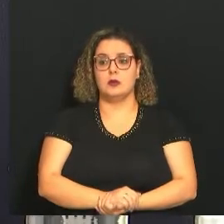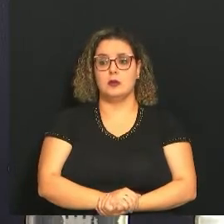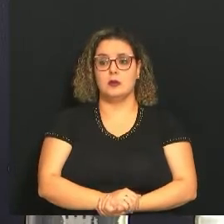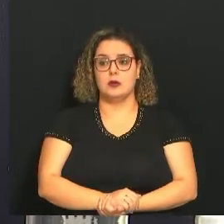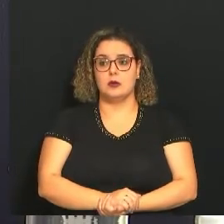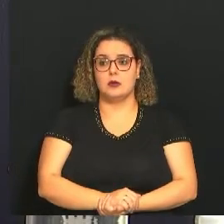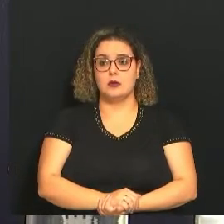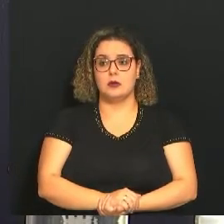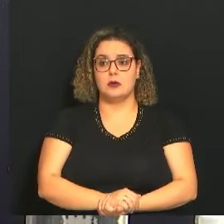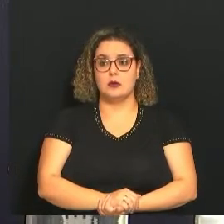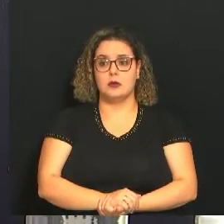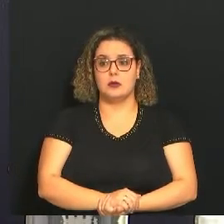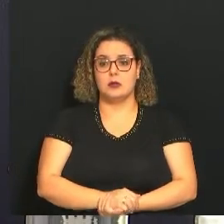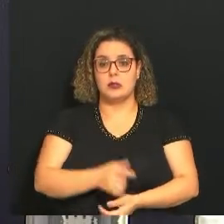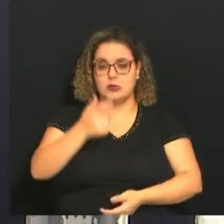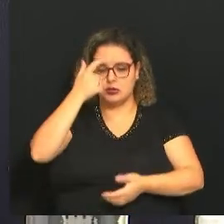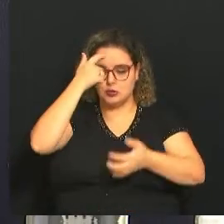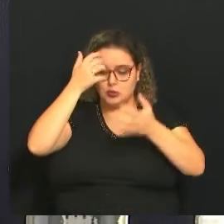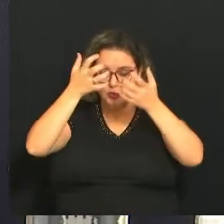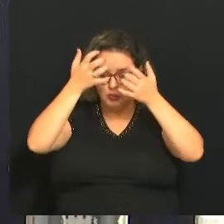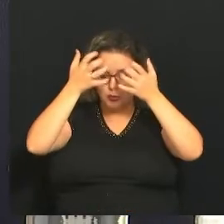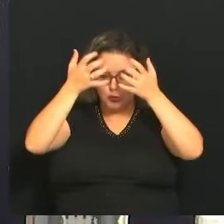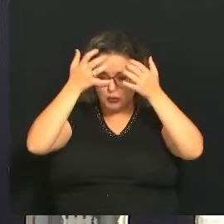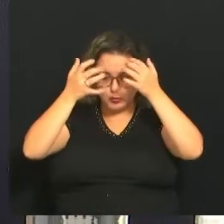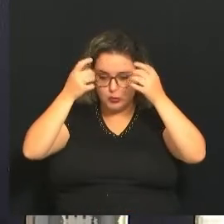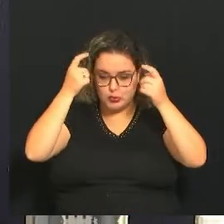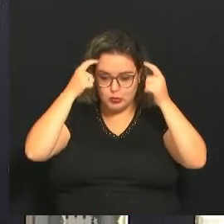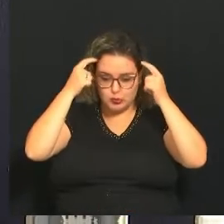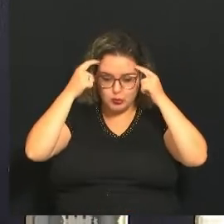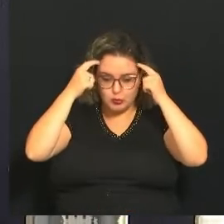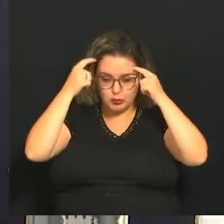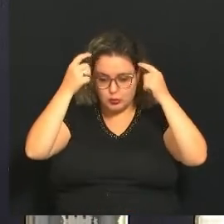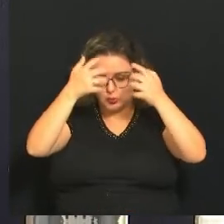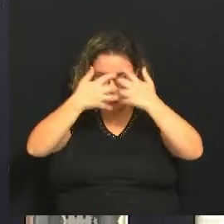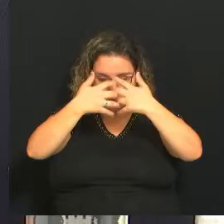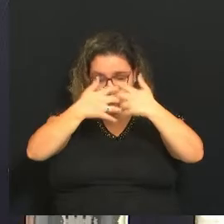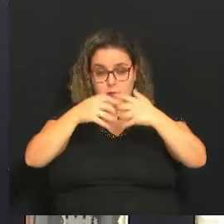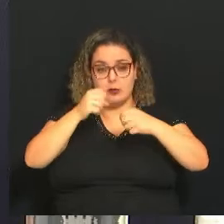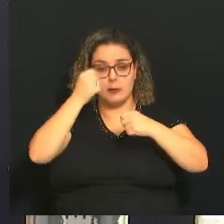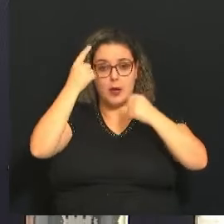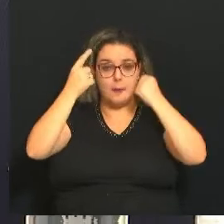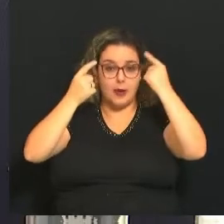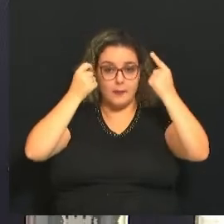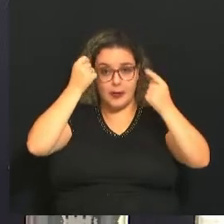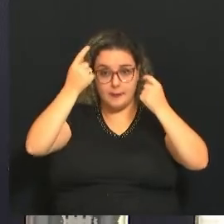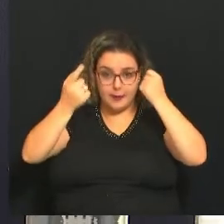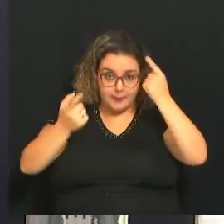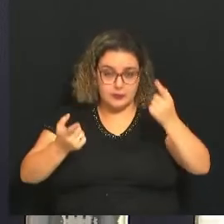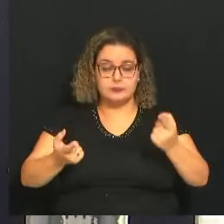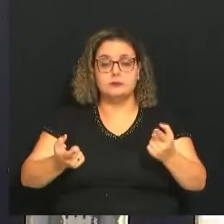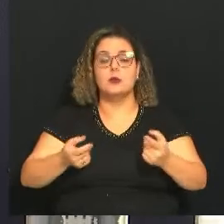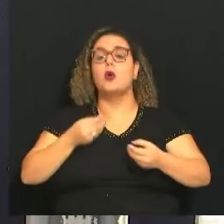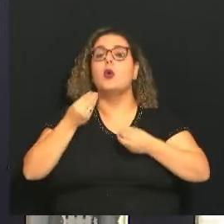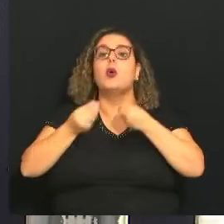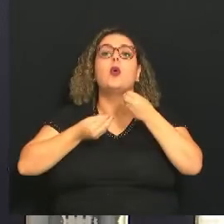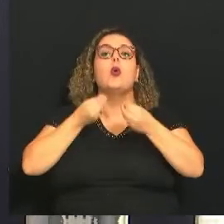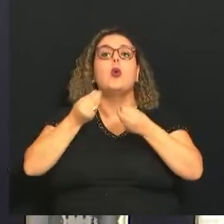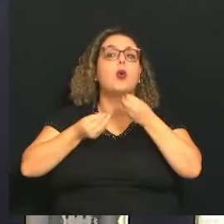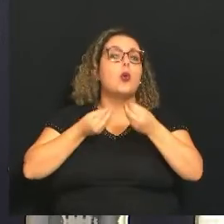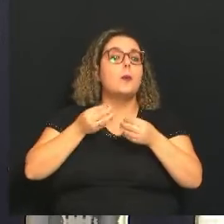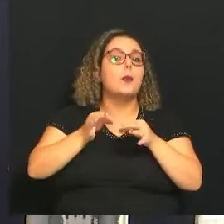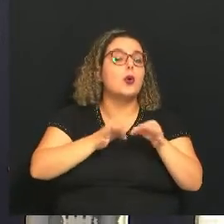ferveu aqui os miolos, já me deu várias ideias aqui de como a gente pode